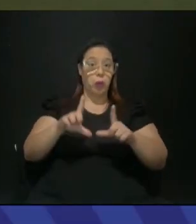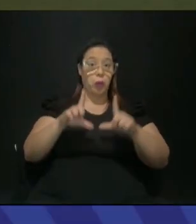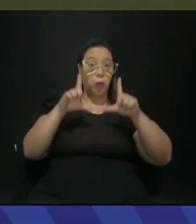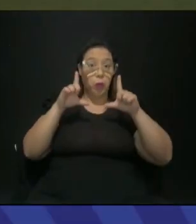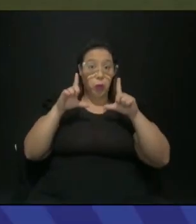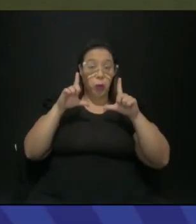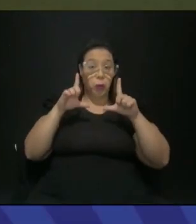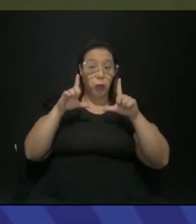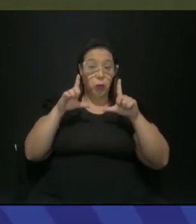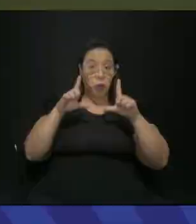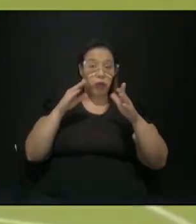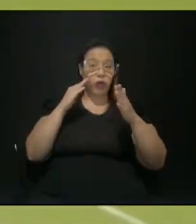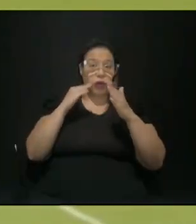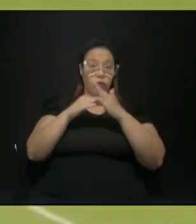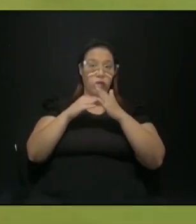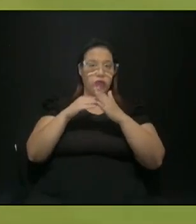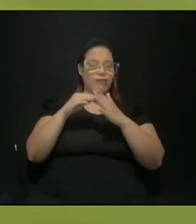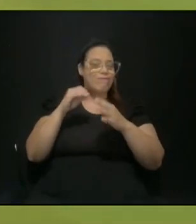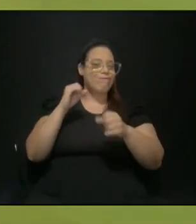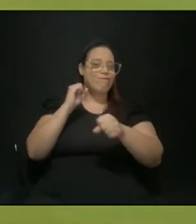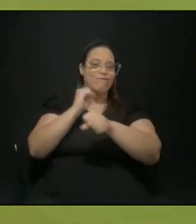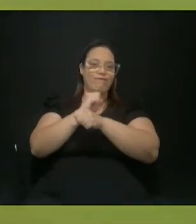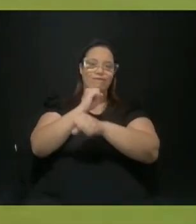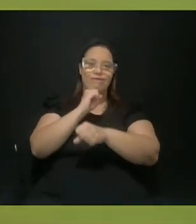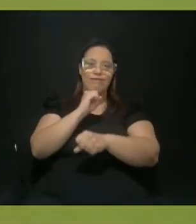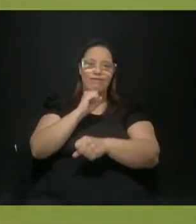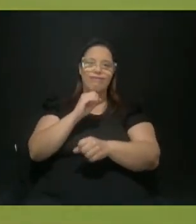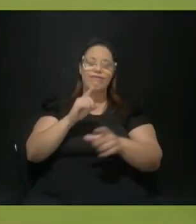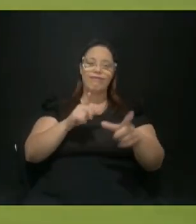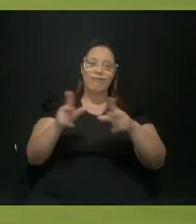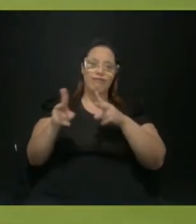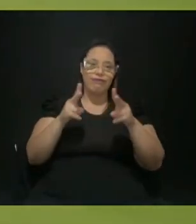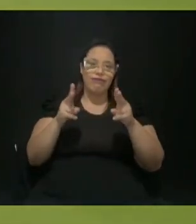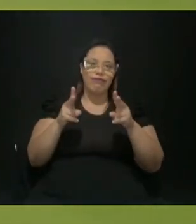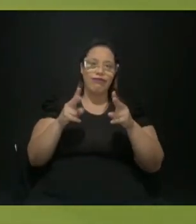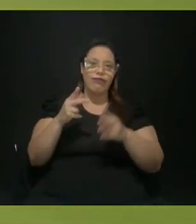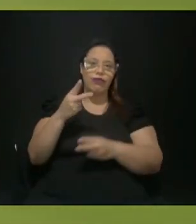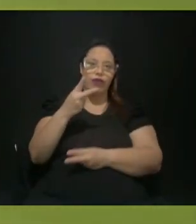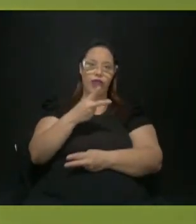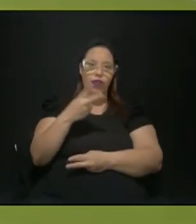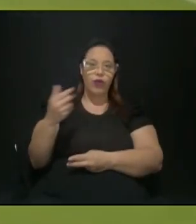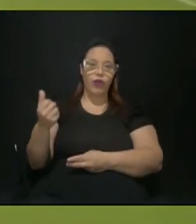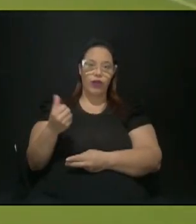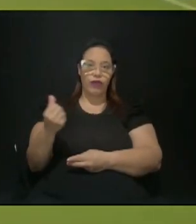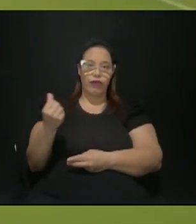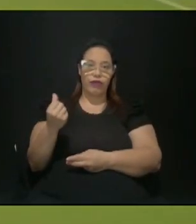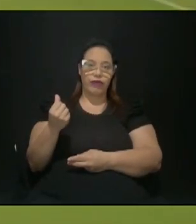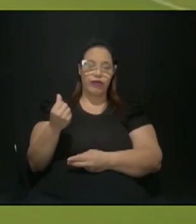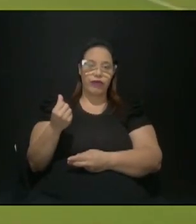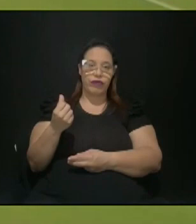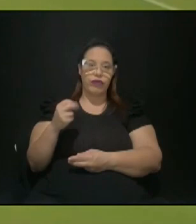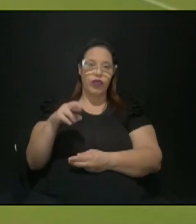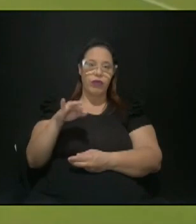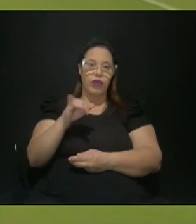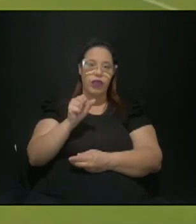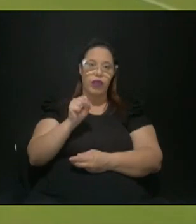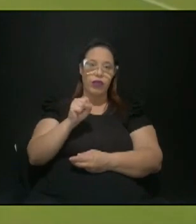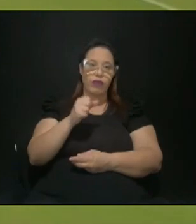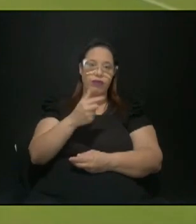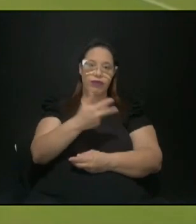marcou o impedimento. Então segue tudo como estava e ficou nisso. Amazonas 2, Ponte Preta